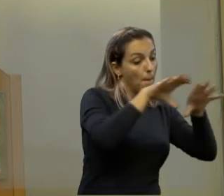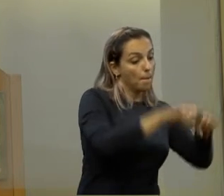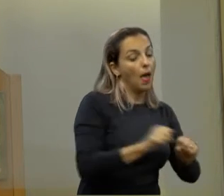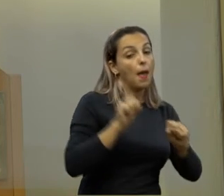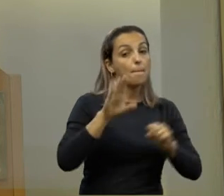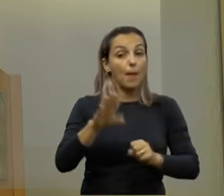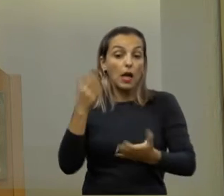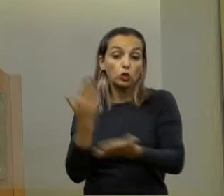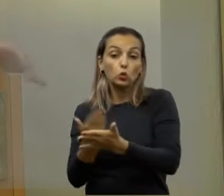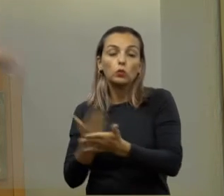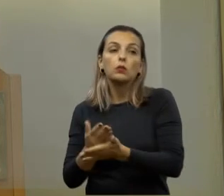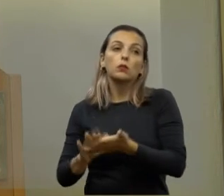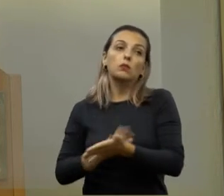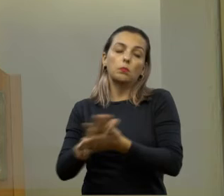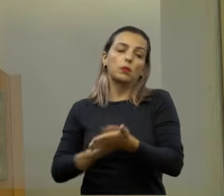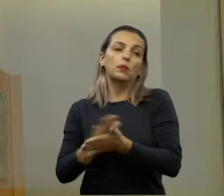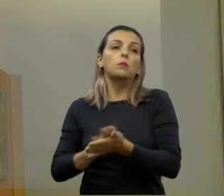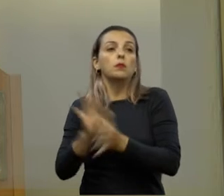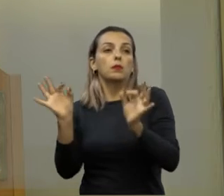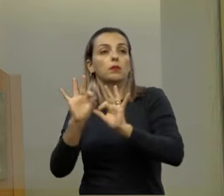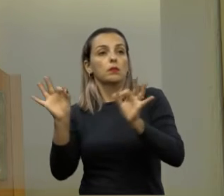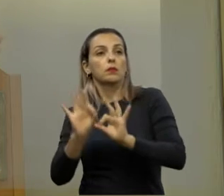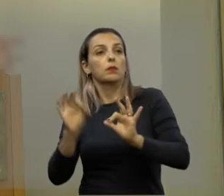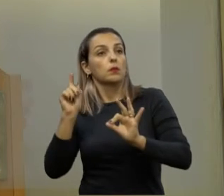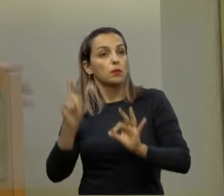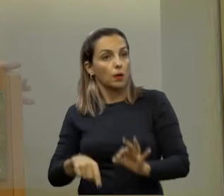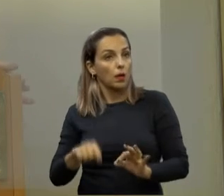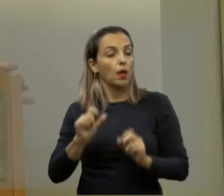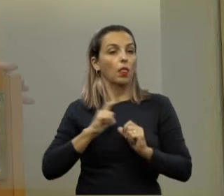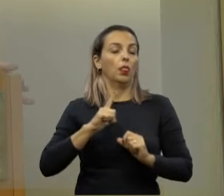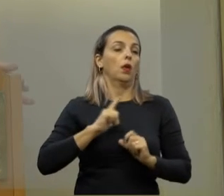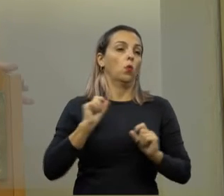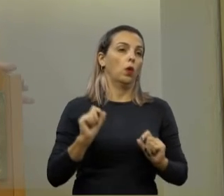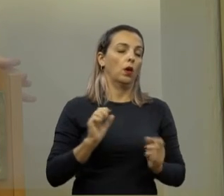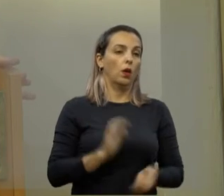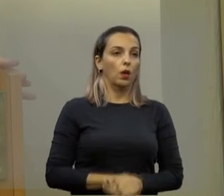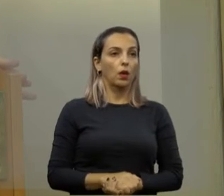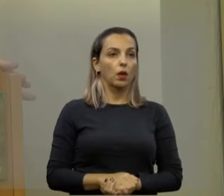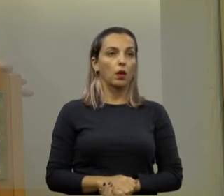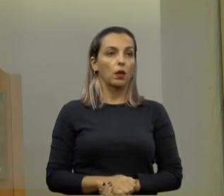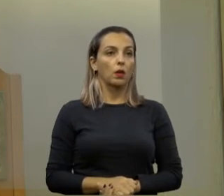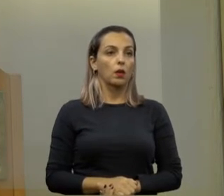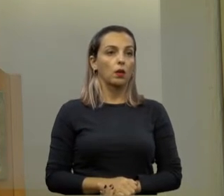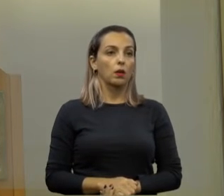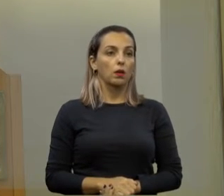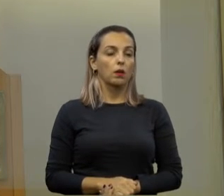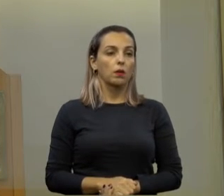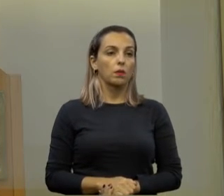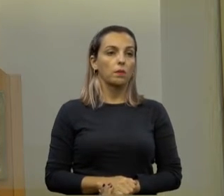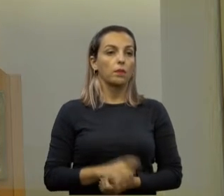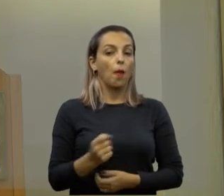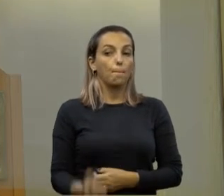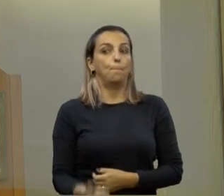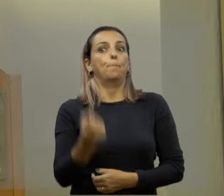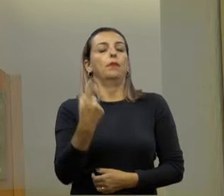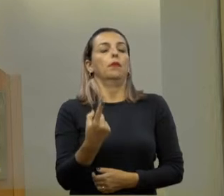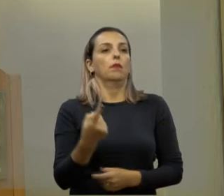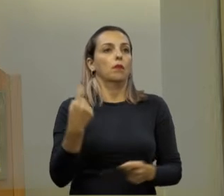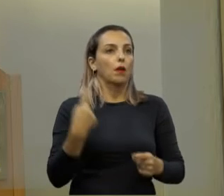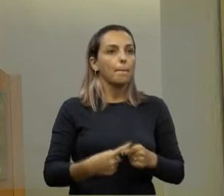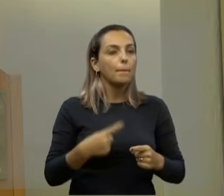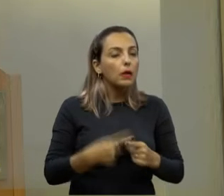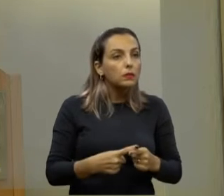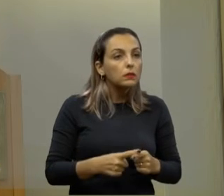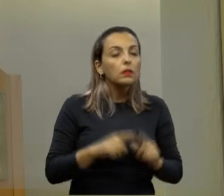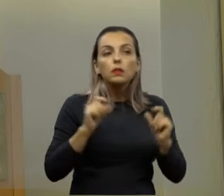todas as crianças Rafael Medina estão sem estudar nesse momento Então isso é um absurdo é preciso que